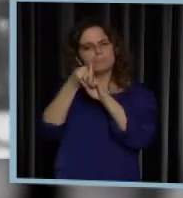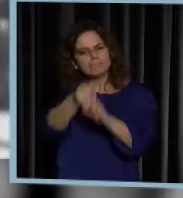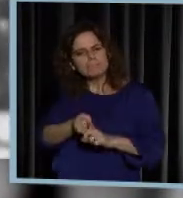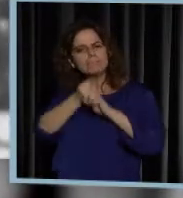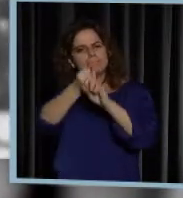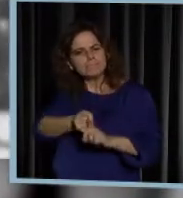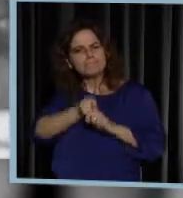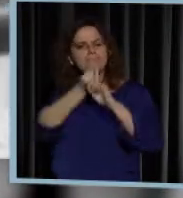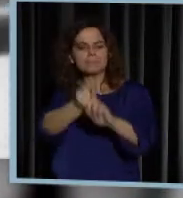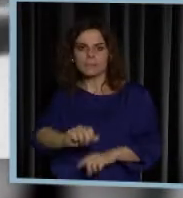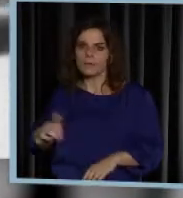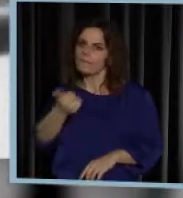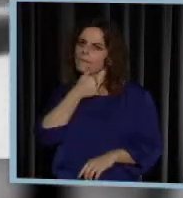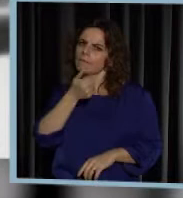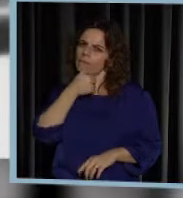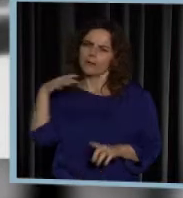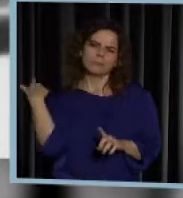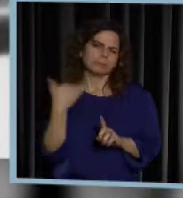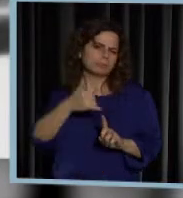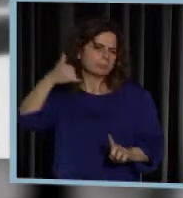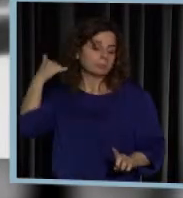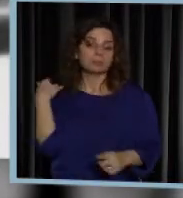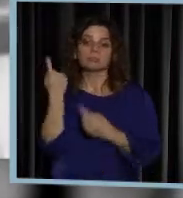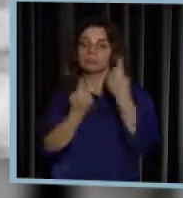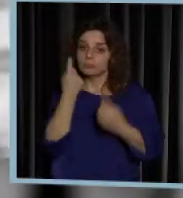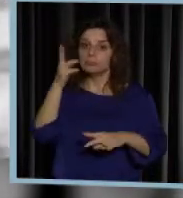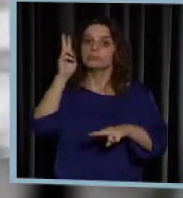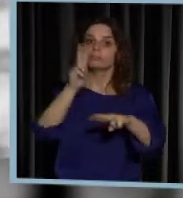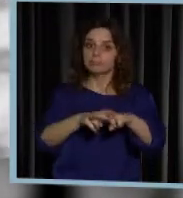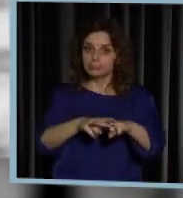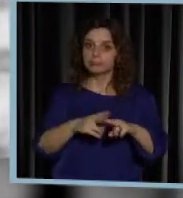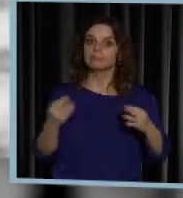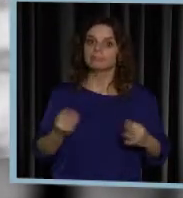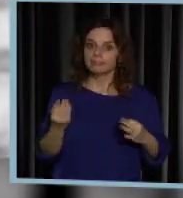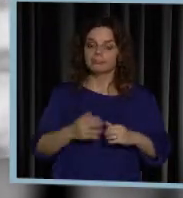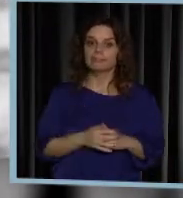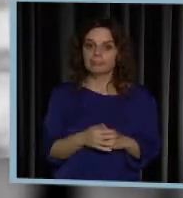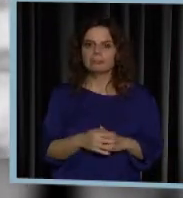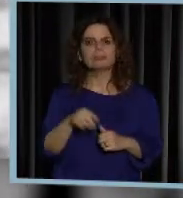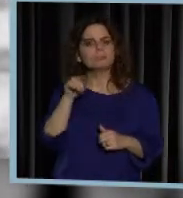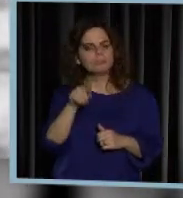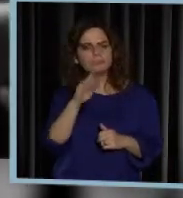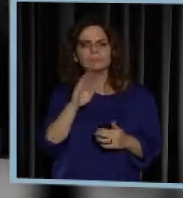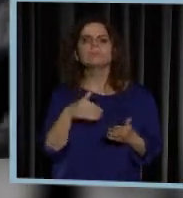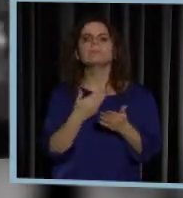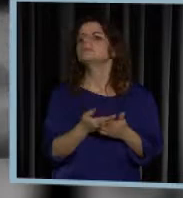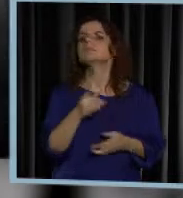repressão foi violenta, com detenções. Aí se